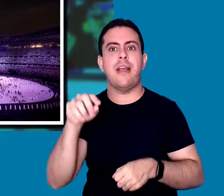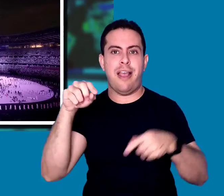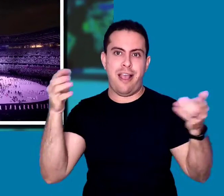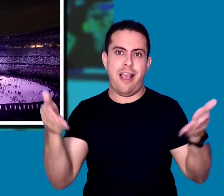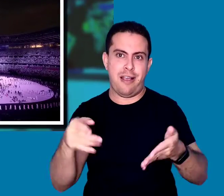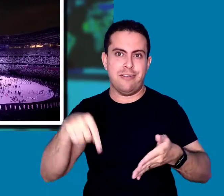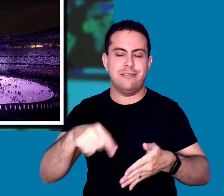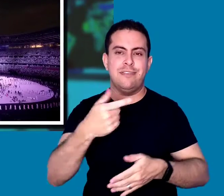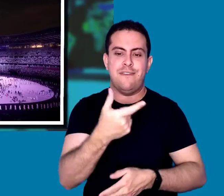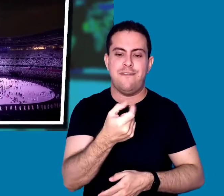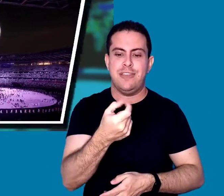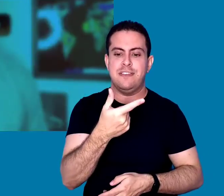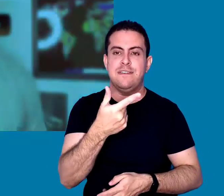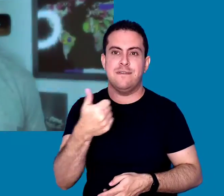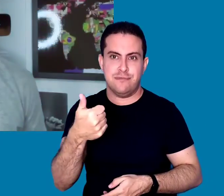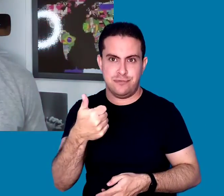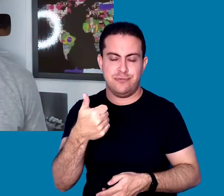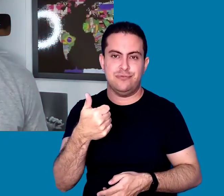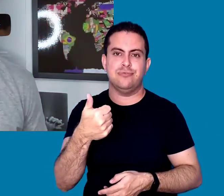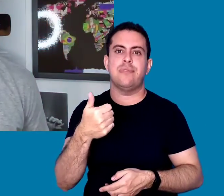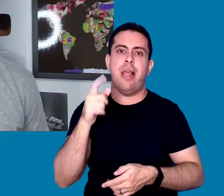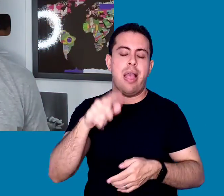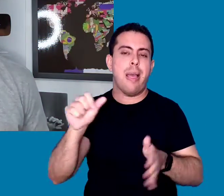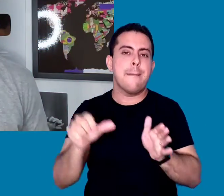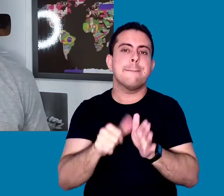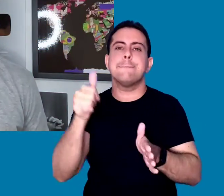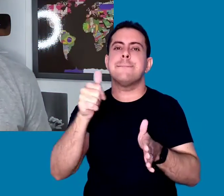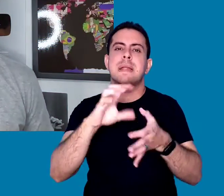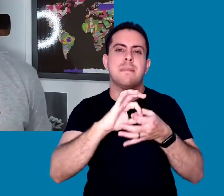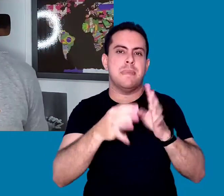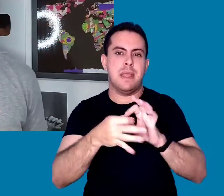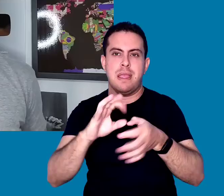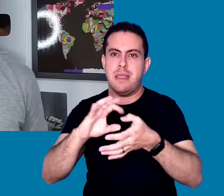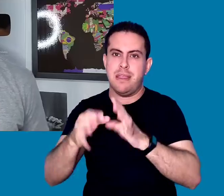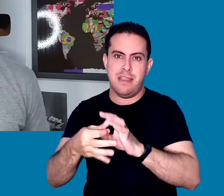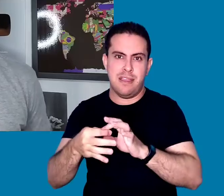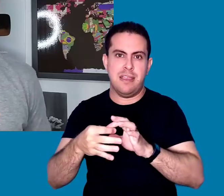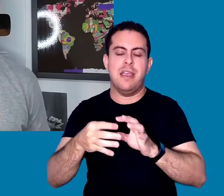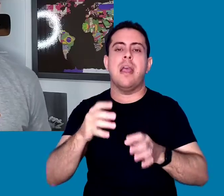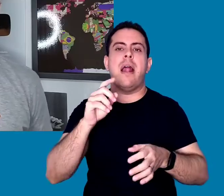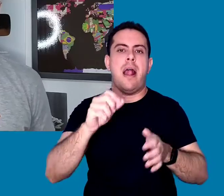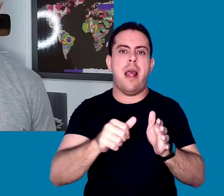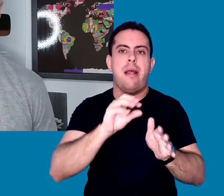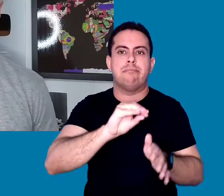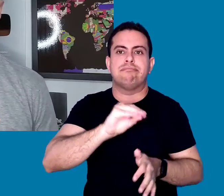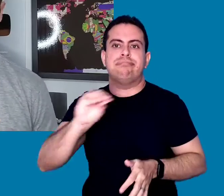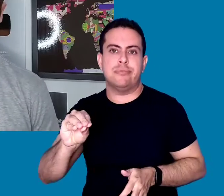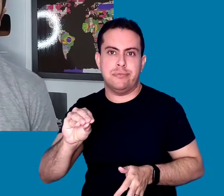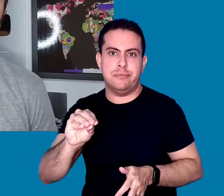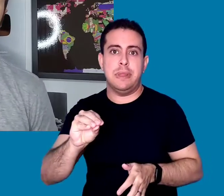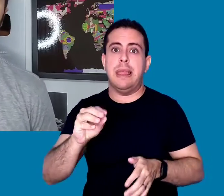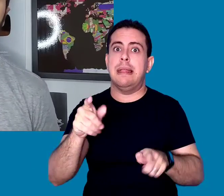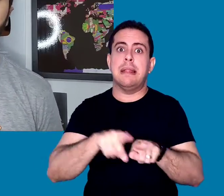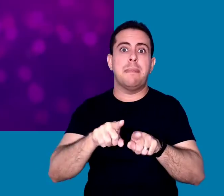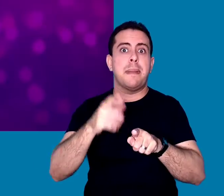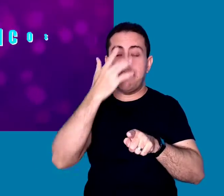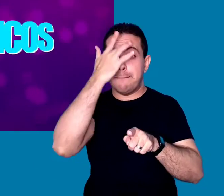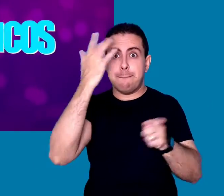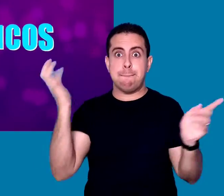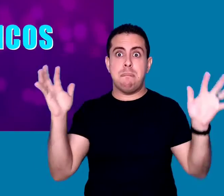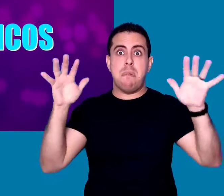2021. Essa foi a primeira Olimpíada da história a ser adiada e a primeira a não possuir público